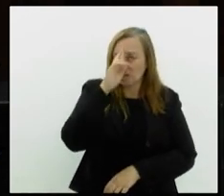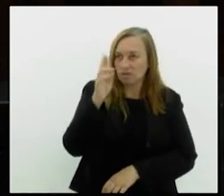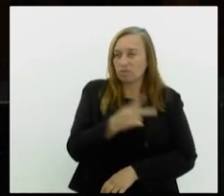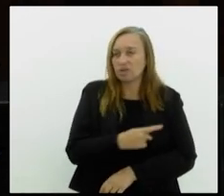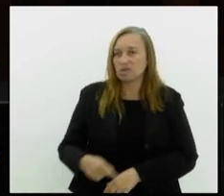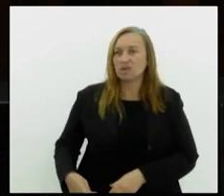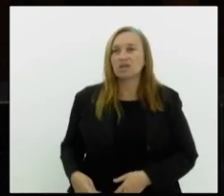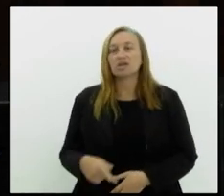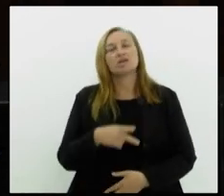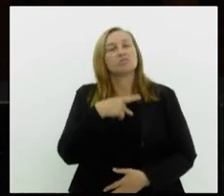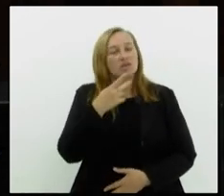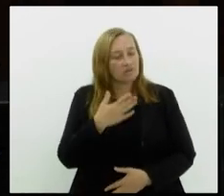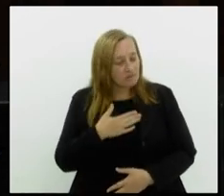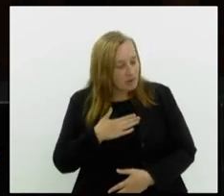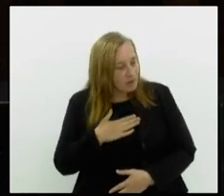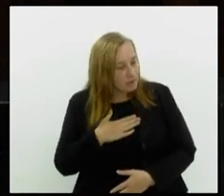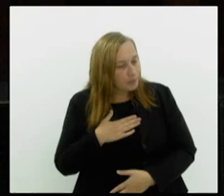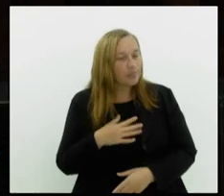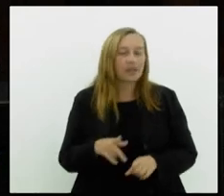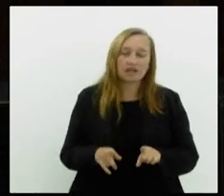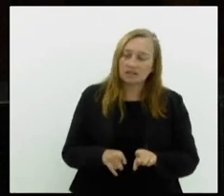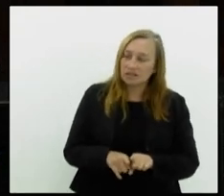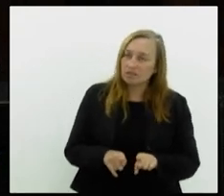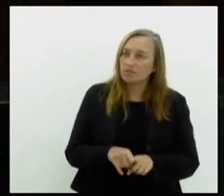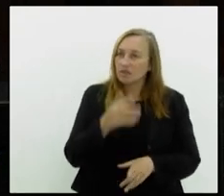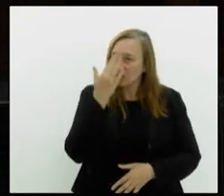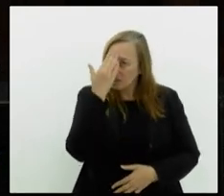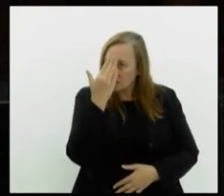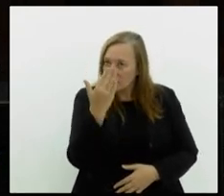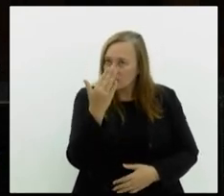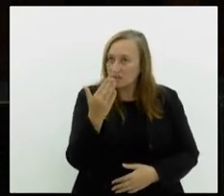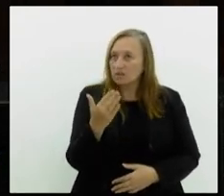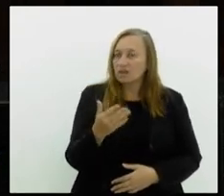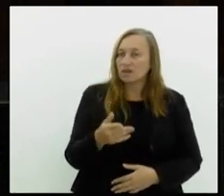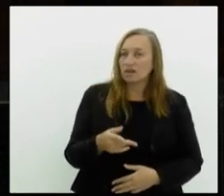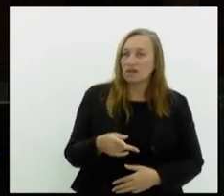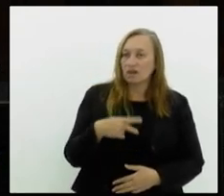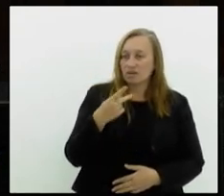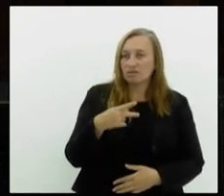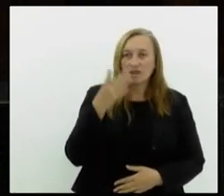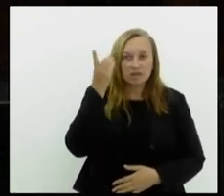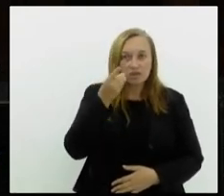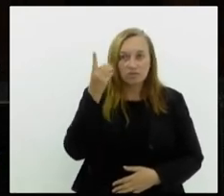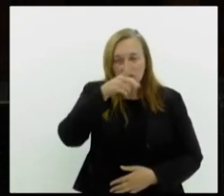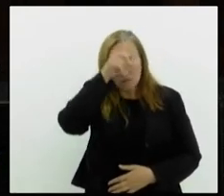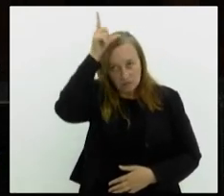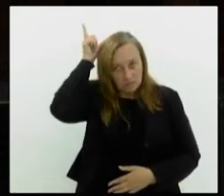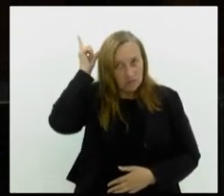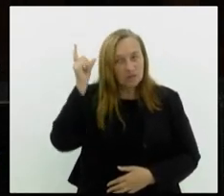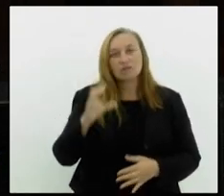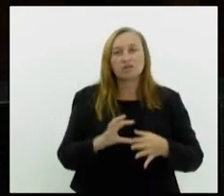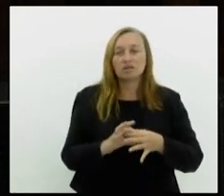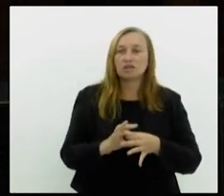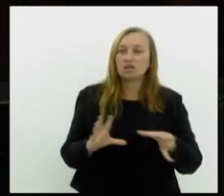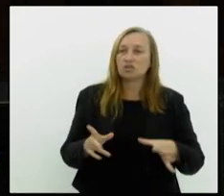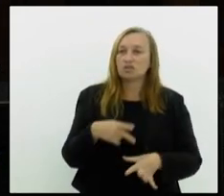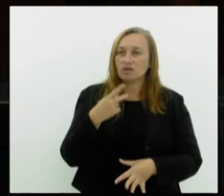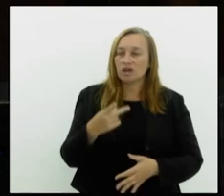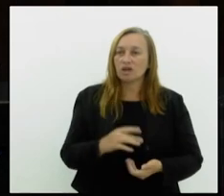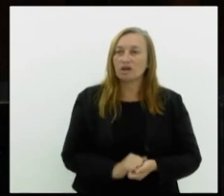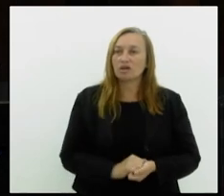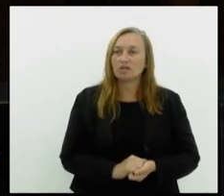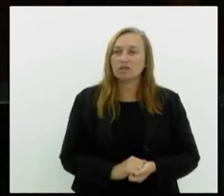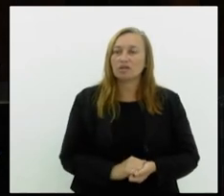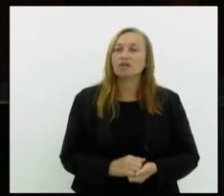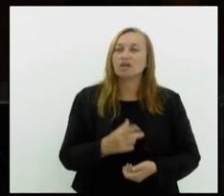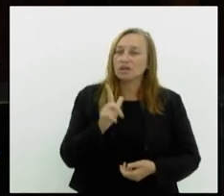Eram essas as palavras. E também agradecer aqui a parte que o deputado Luiz Paulo me permitiu fazer no que diz respeito à